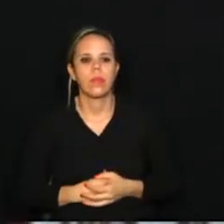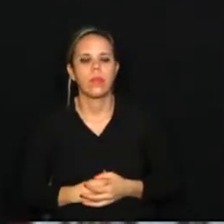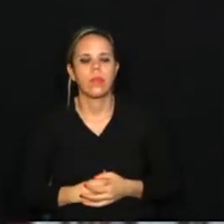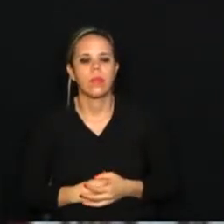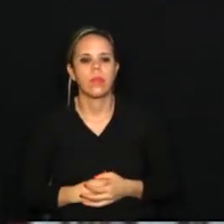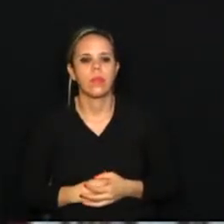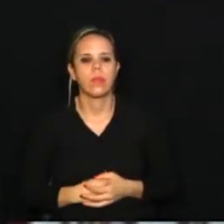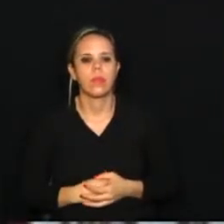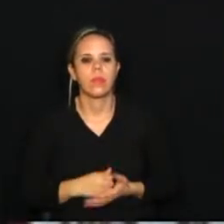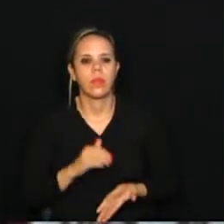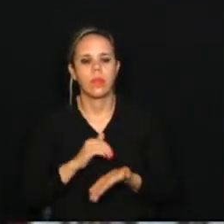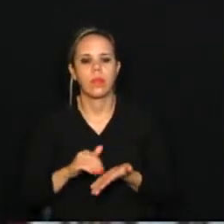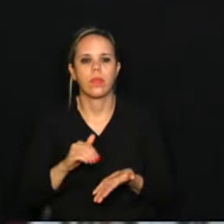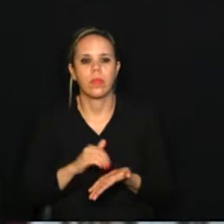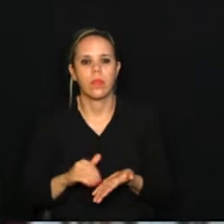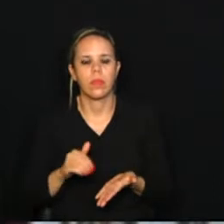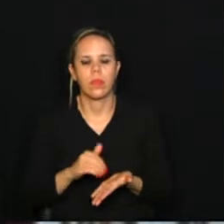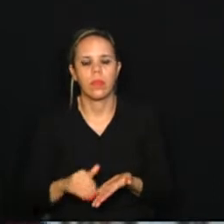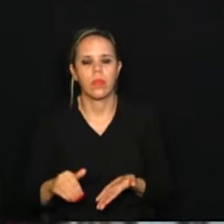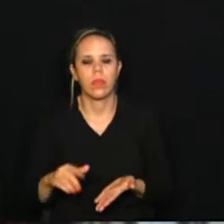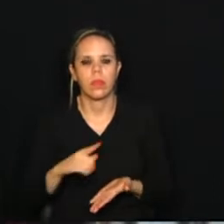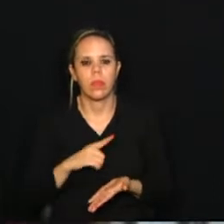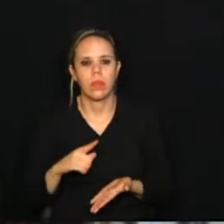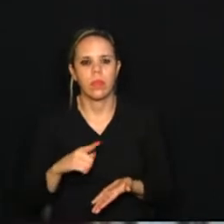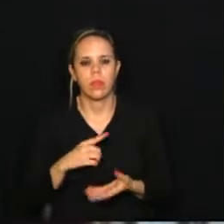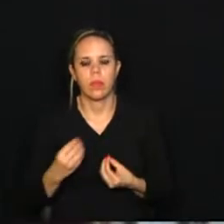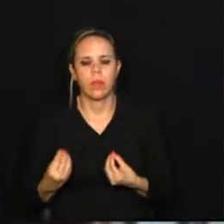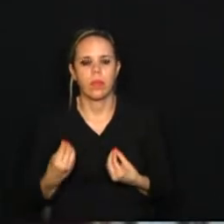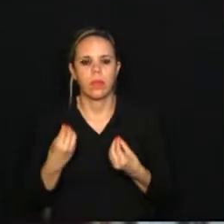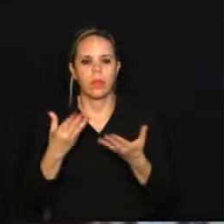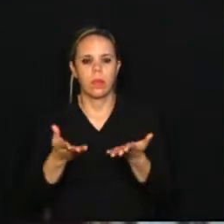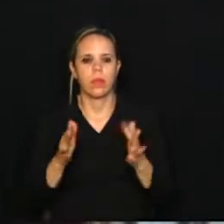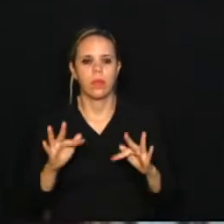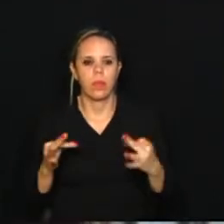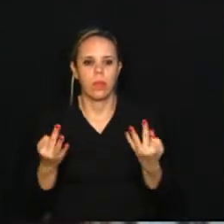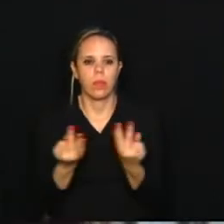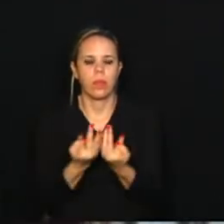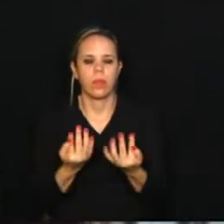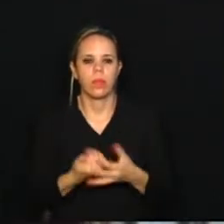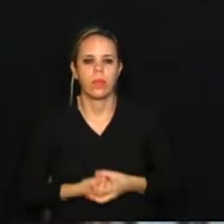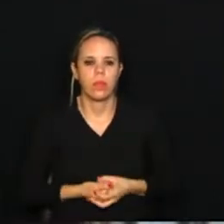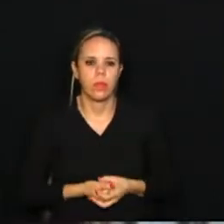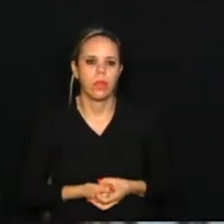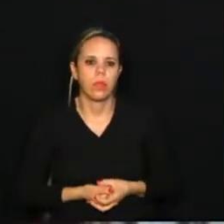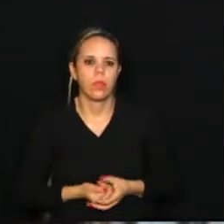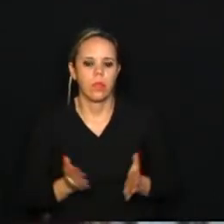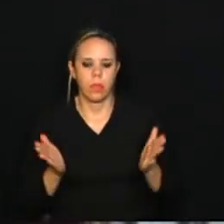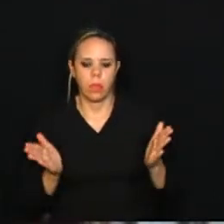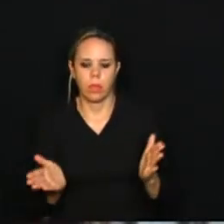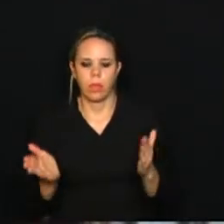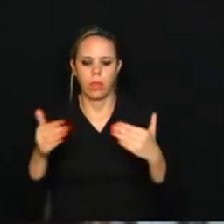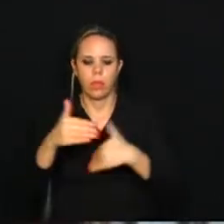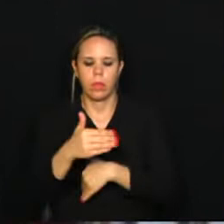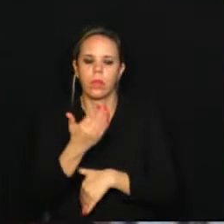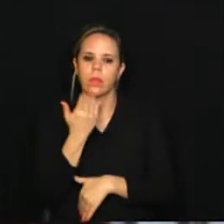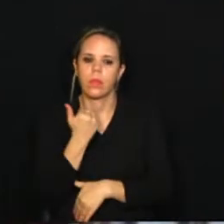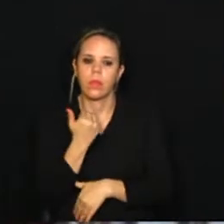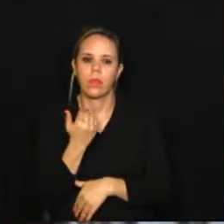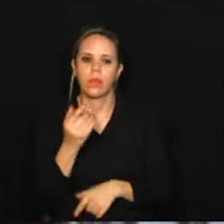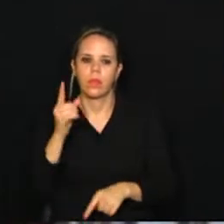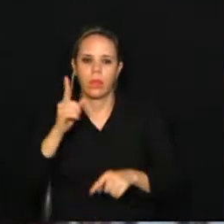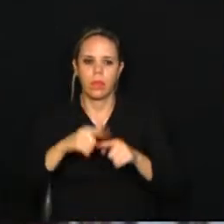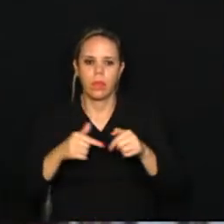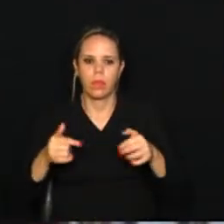E a secretaria optou por entregar às famílias cestas básicas e kits